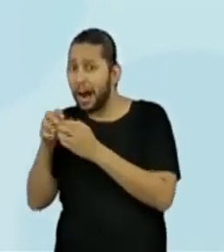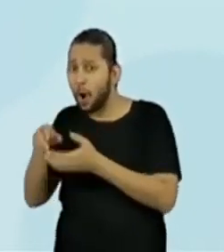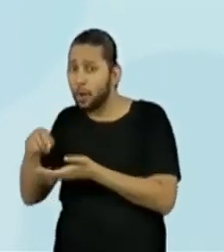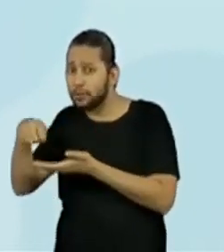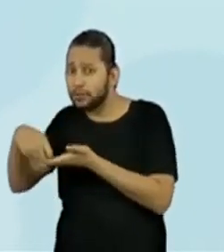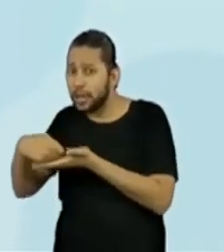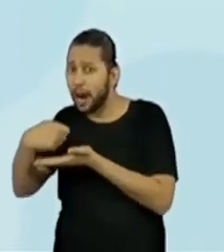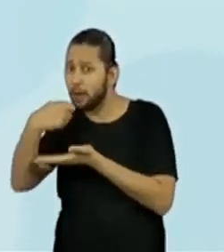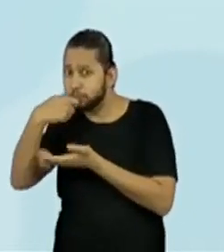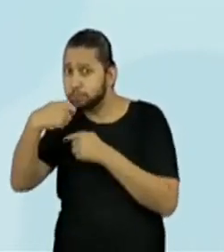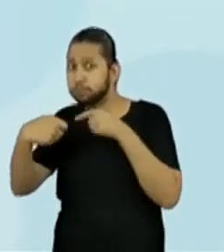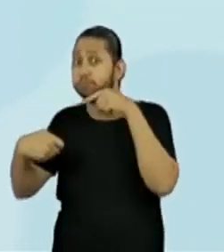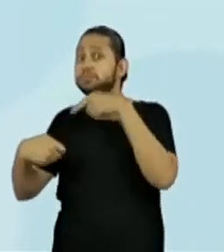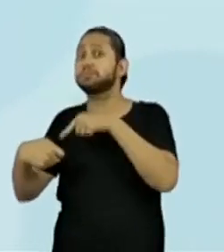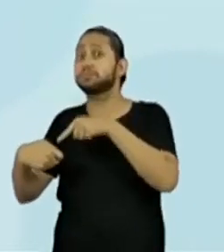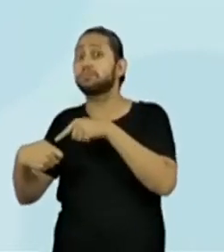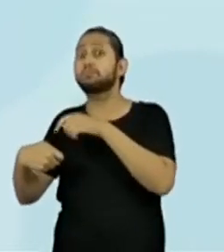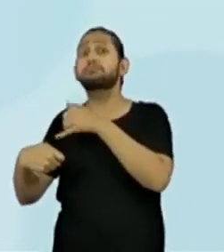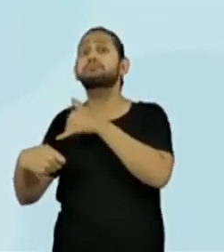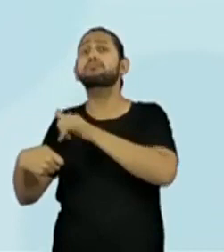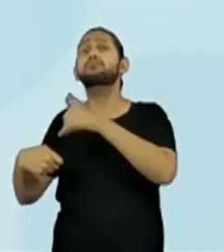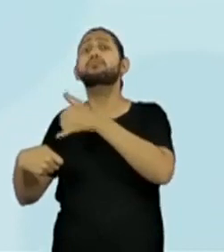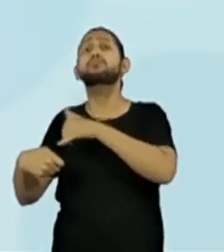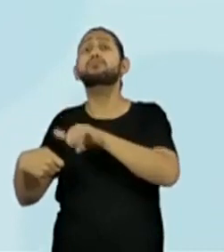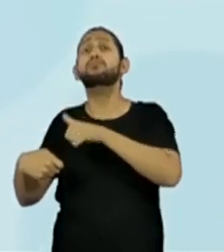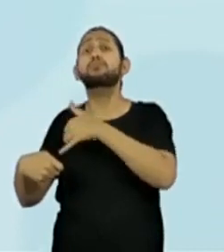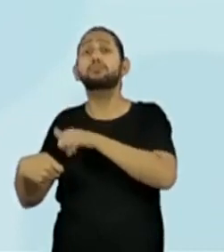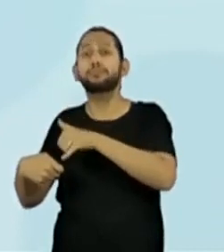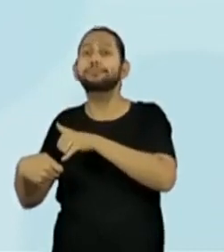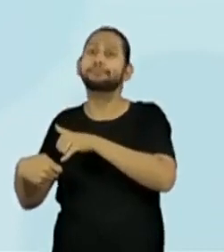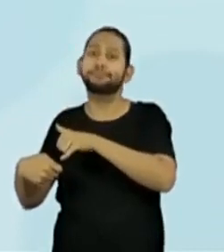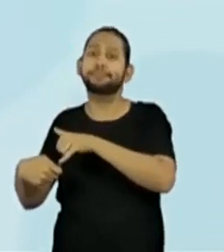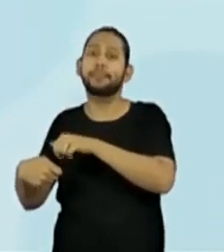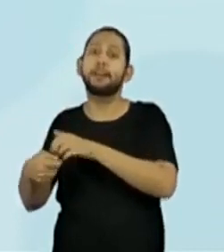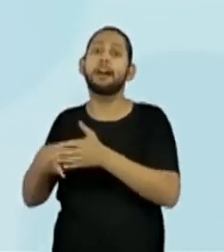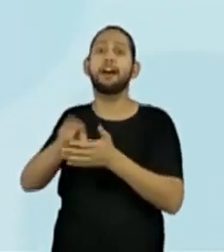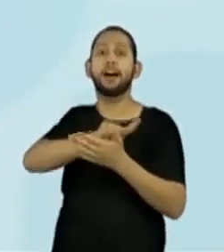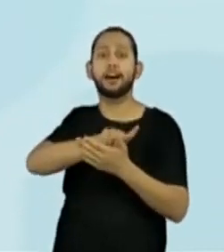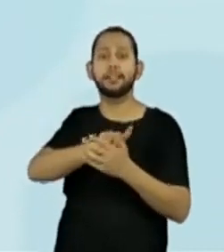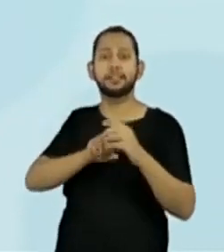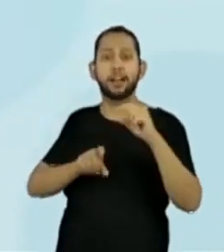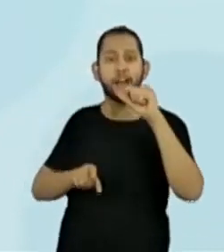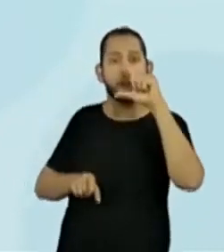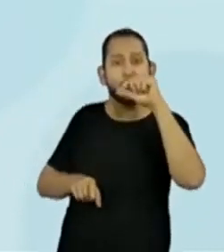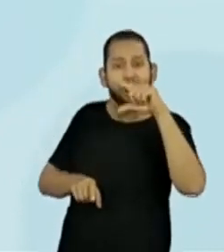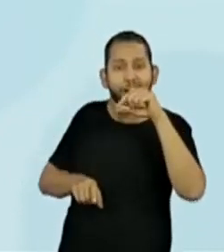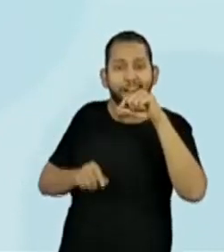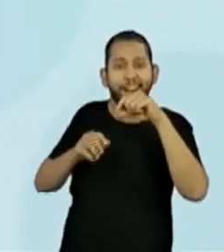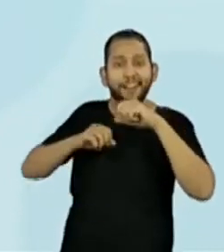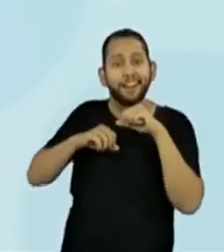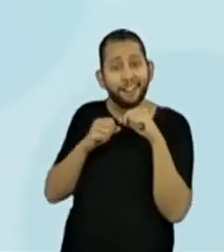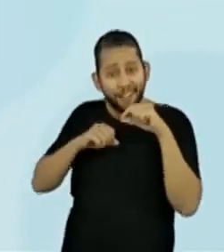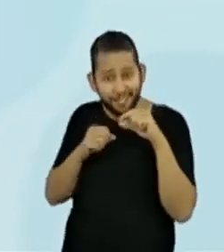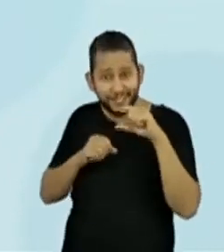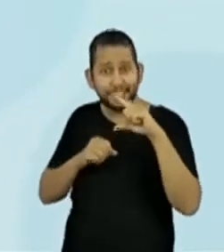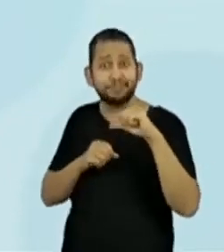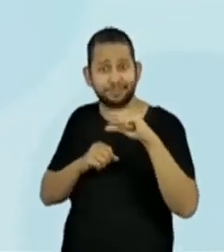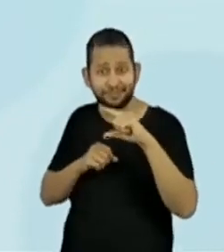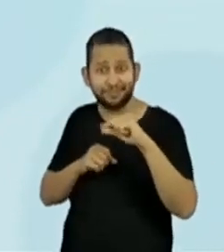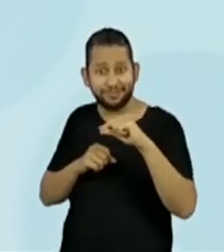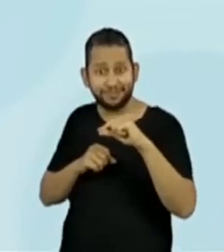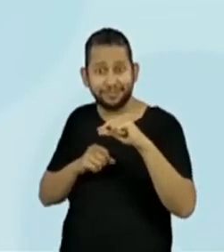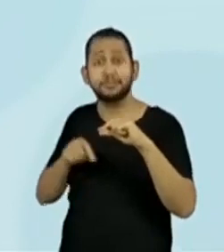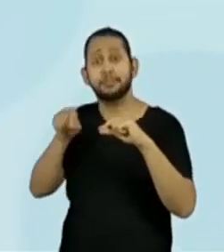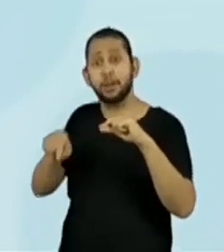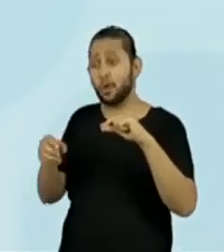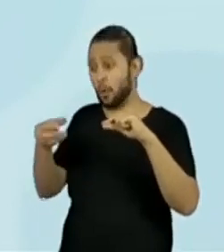ovo tem energia que foi adquirida pela galinha. O ovo contém energia que